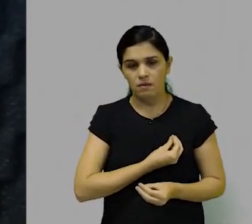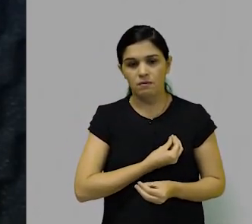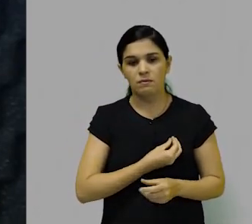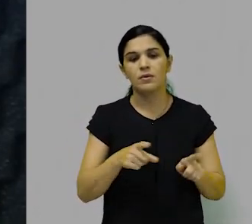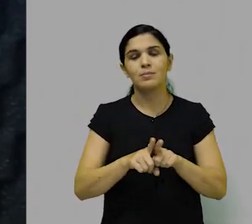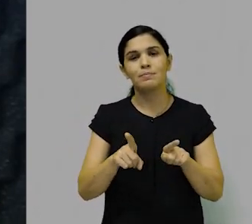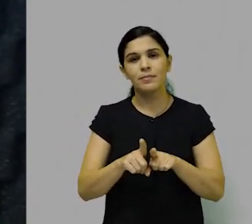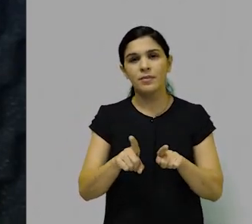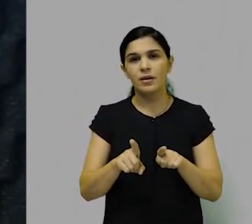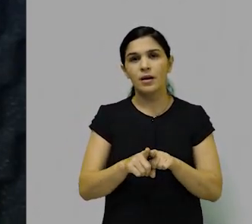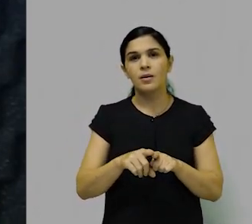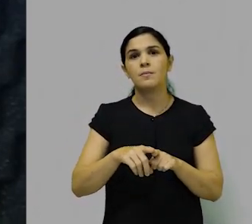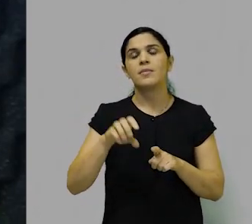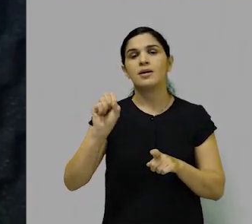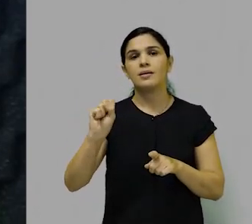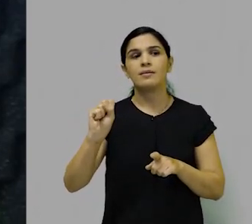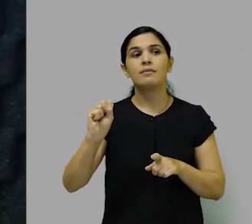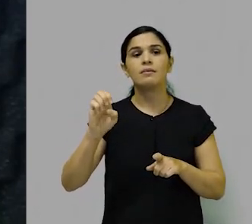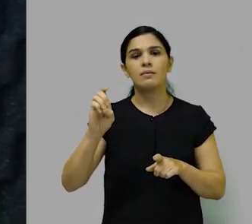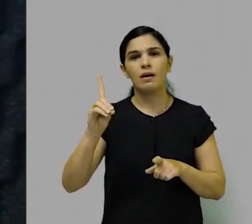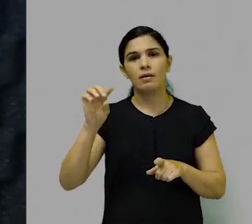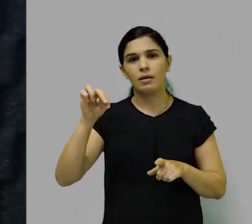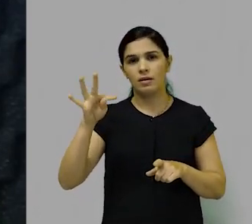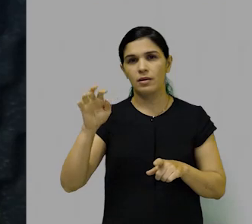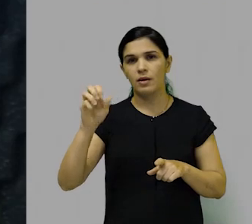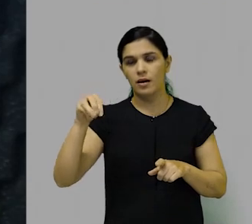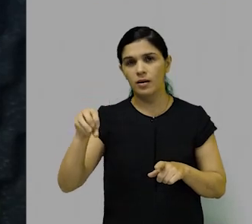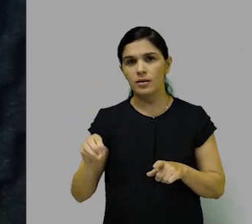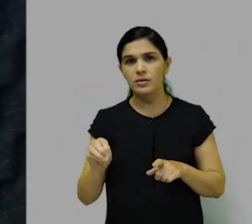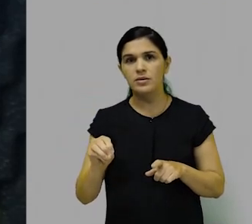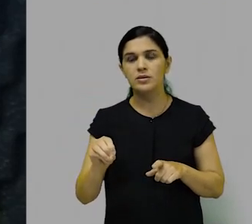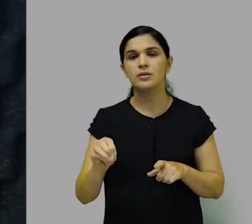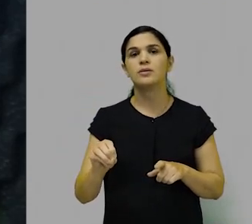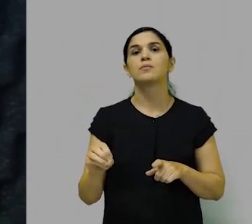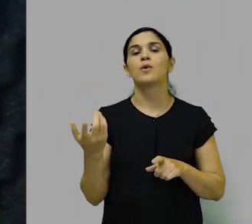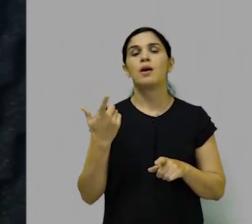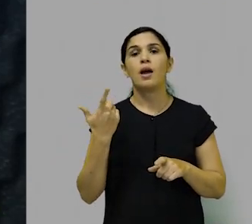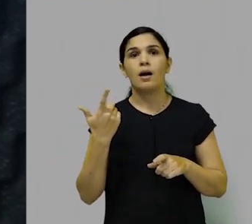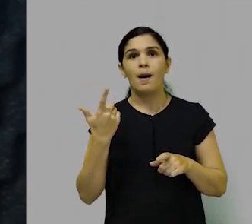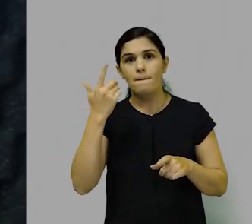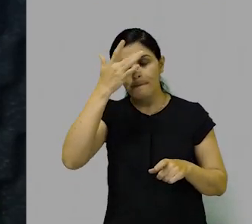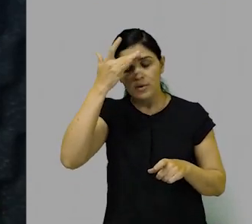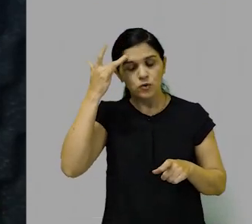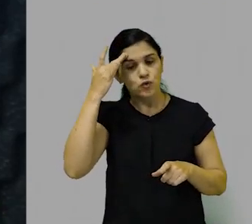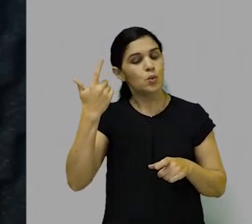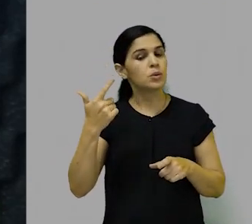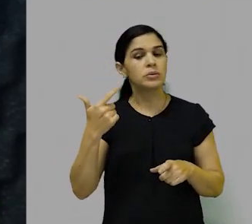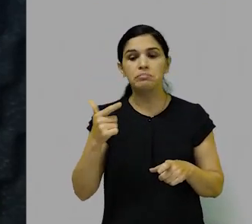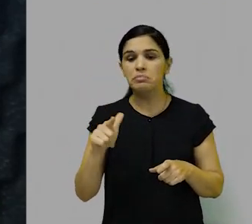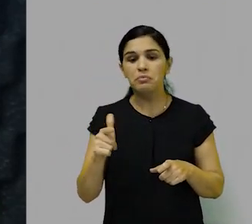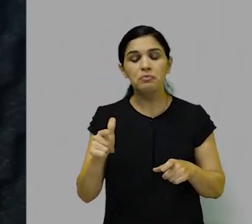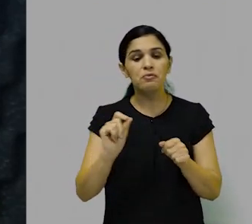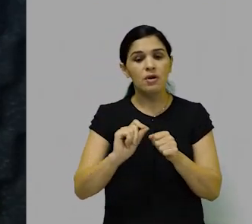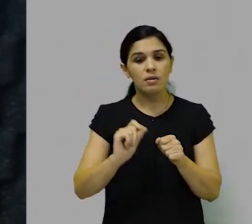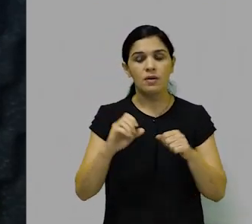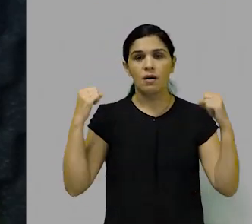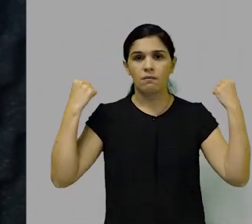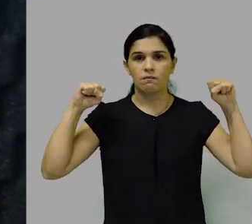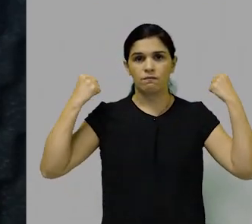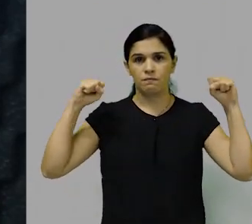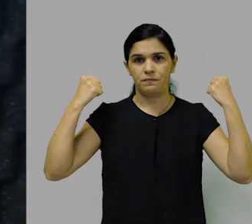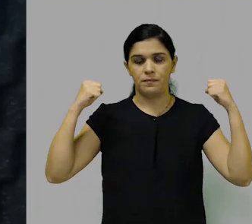E, por último, aqui nós temos a ortorexia, que está relacionada com a obsessão por alimentos saudáveis e